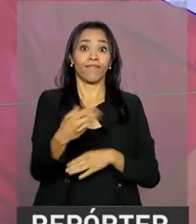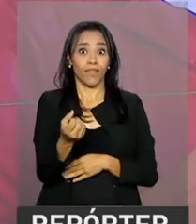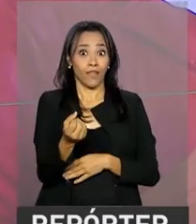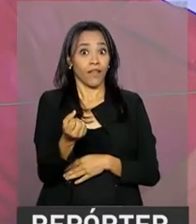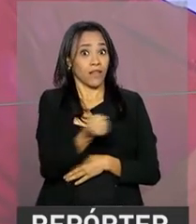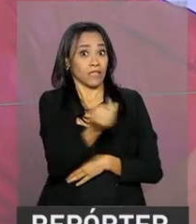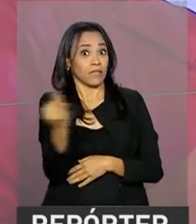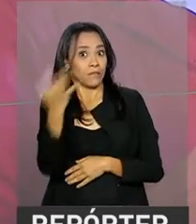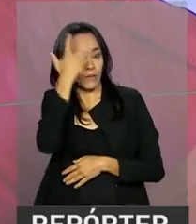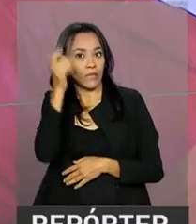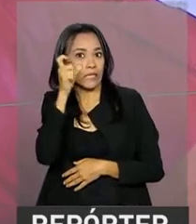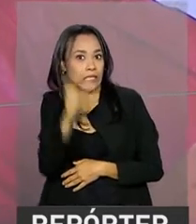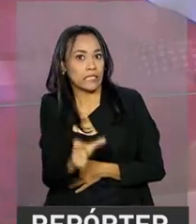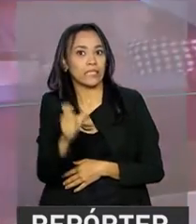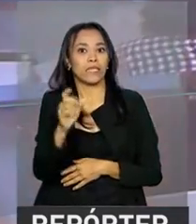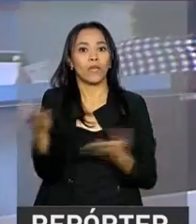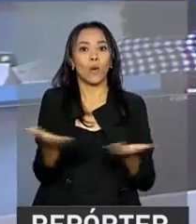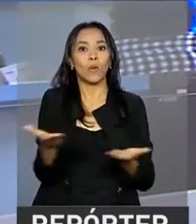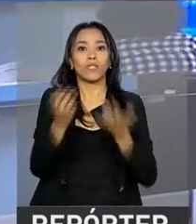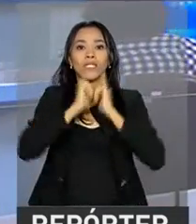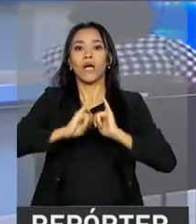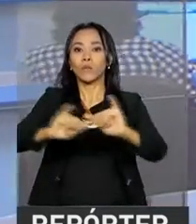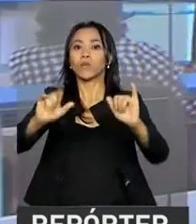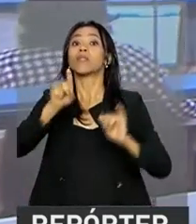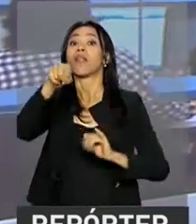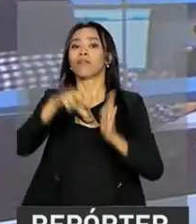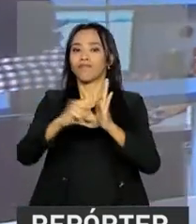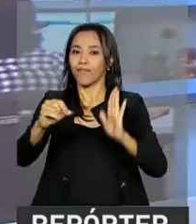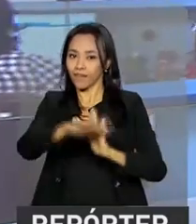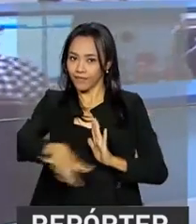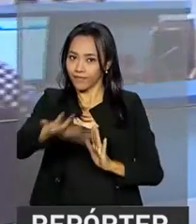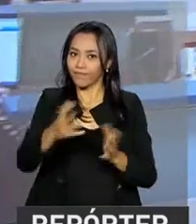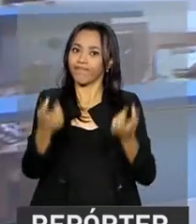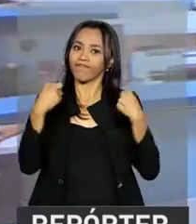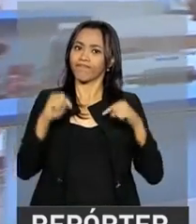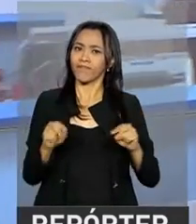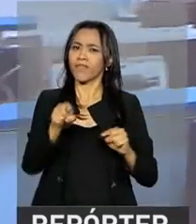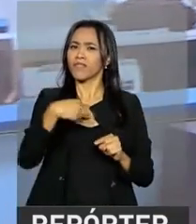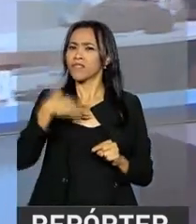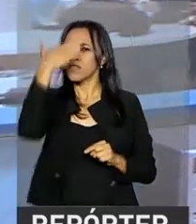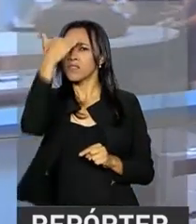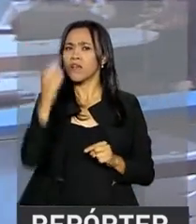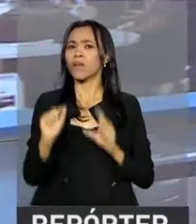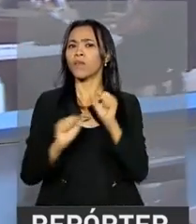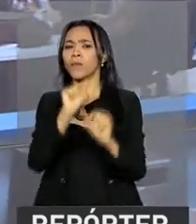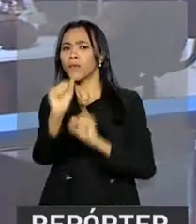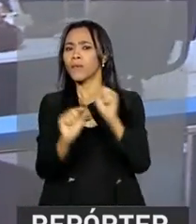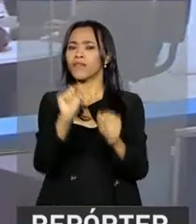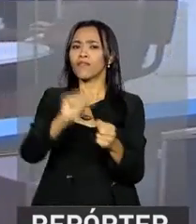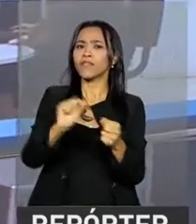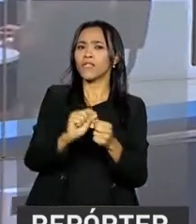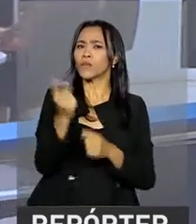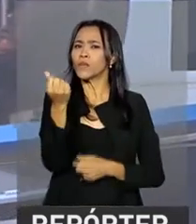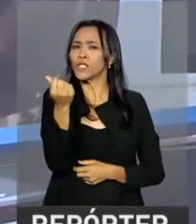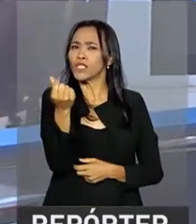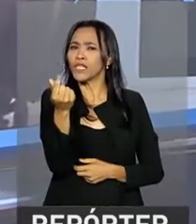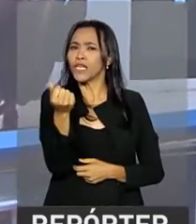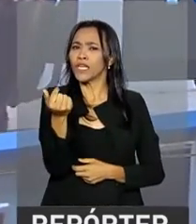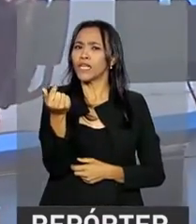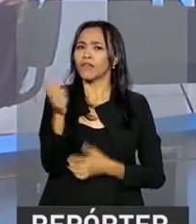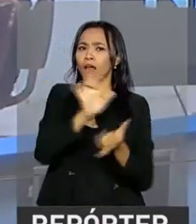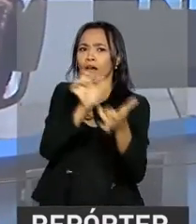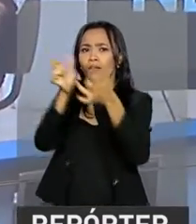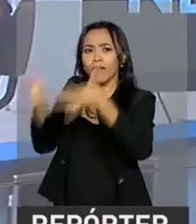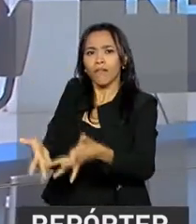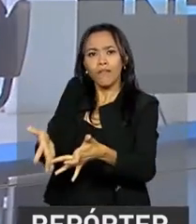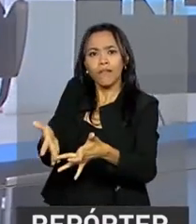gente interessada nesse anúncio hoje lá no Palácio Planalto. E você sabe o que fazer com aquele dinheiro que está parado em uma